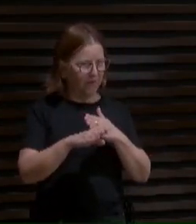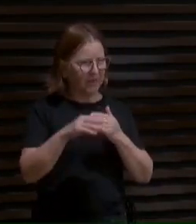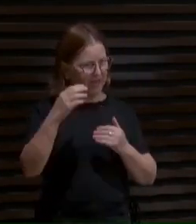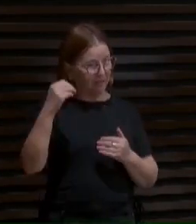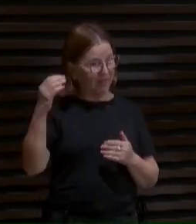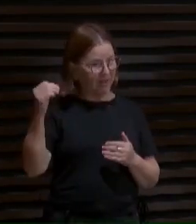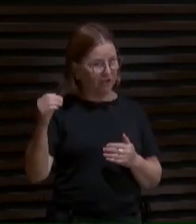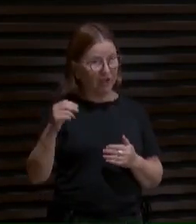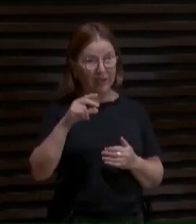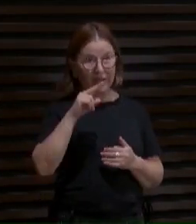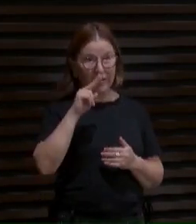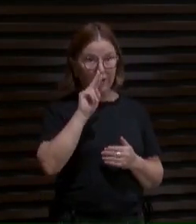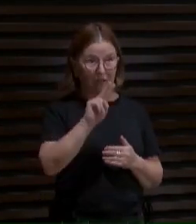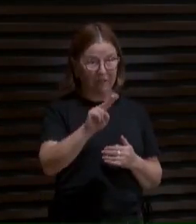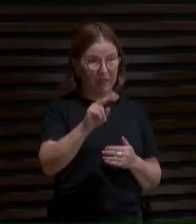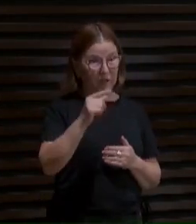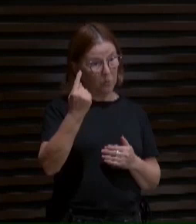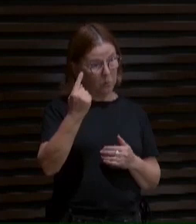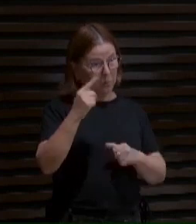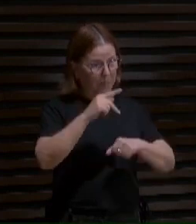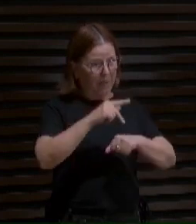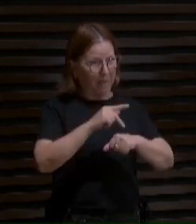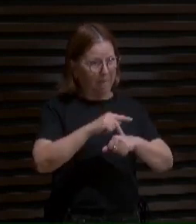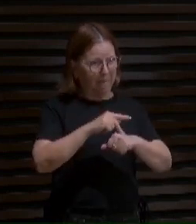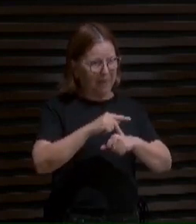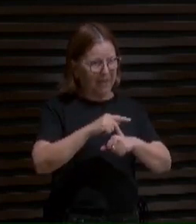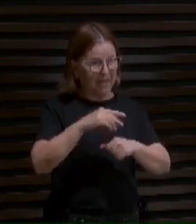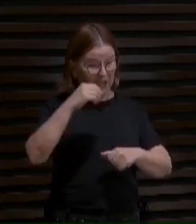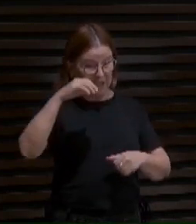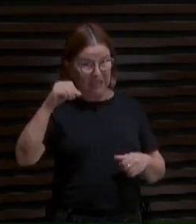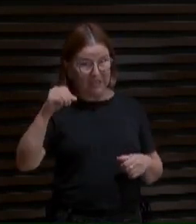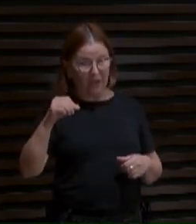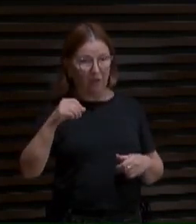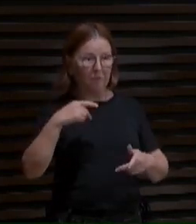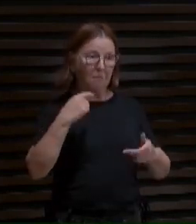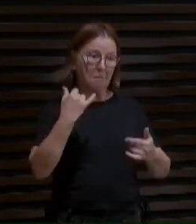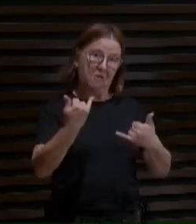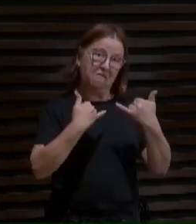Ló. É uma pedrona de sal lá, mas